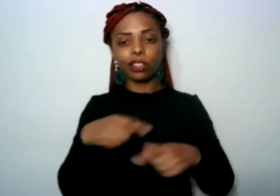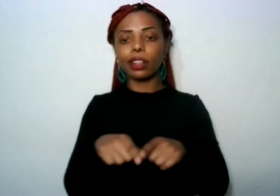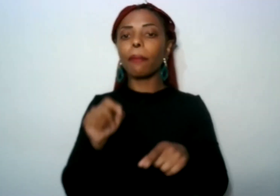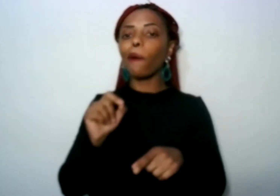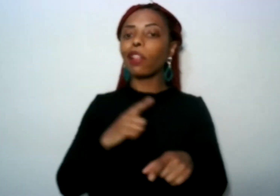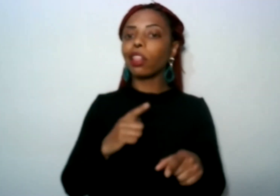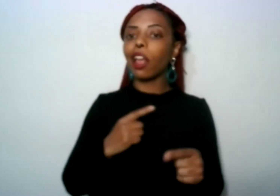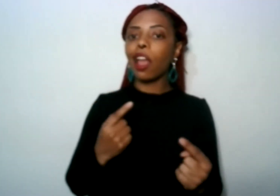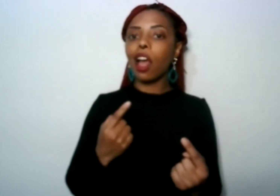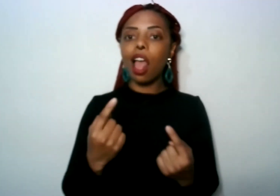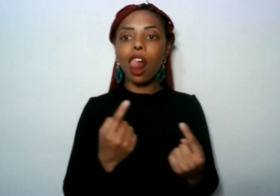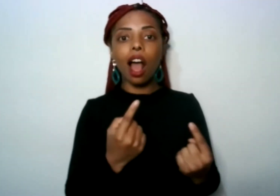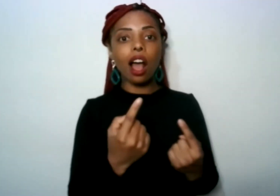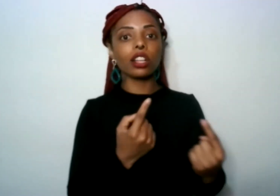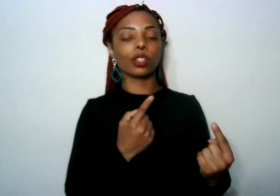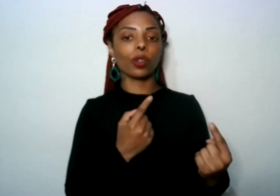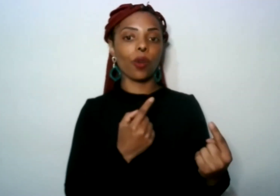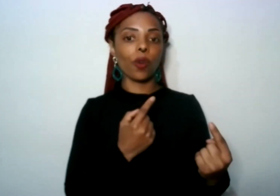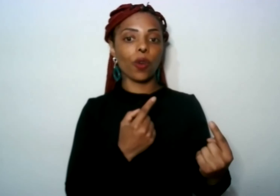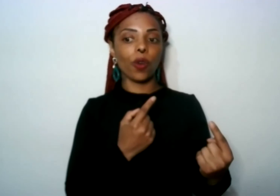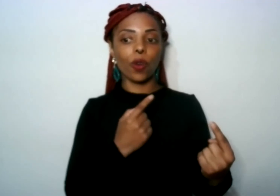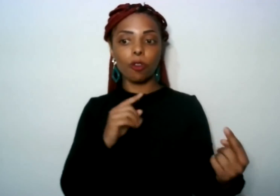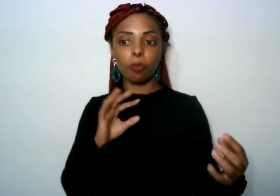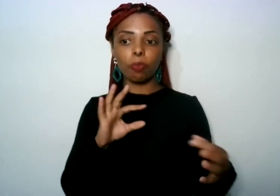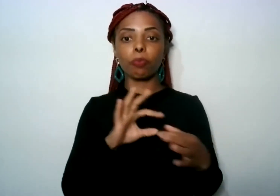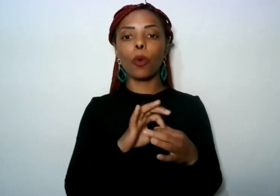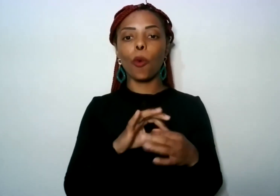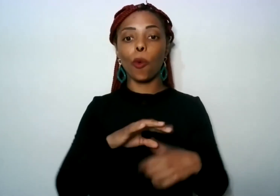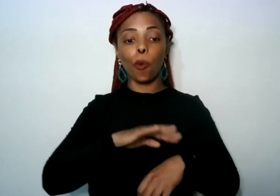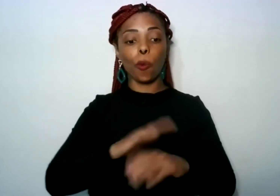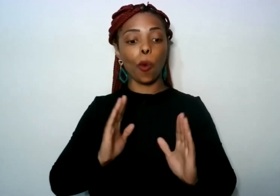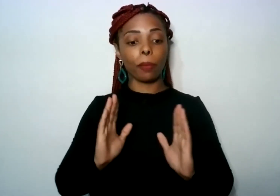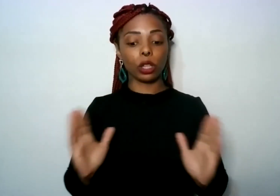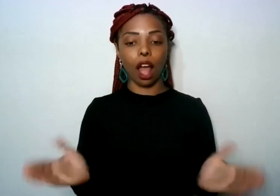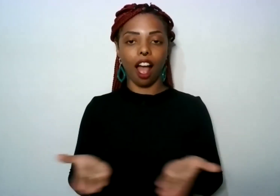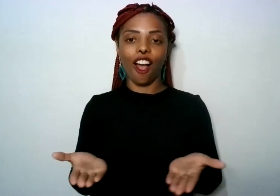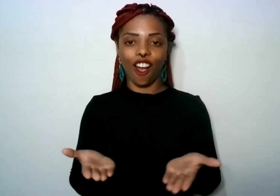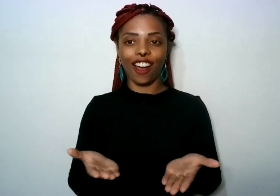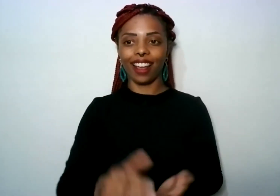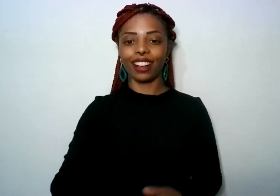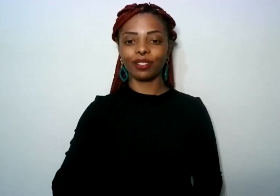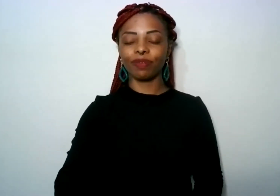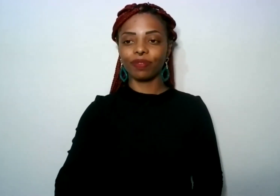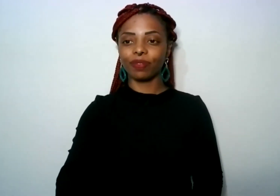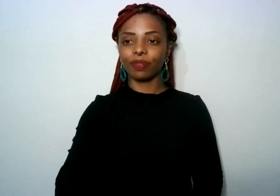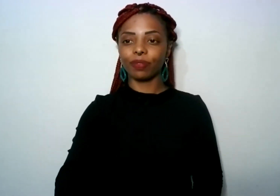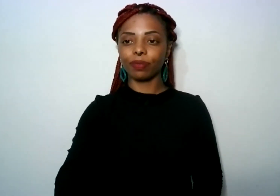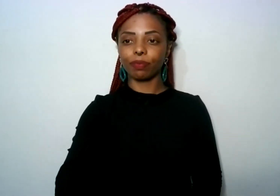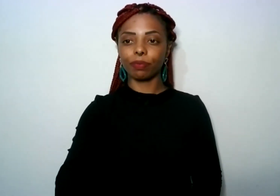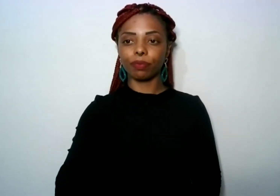estabeleceu e ainda estabelece com o momento presente porque são objetos que continuam